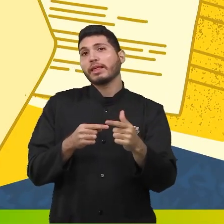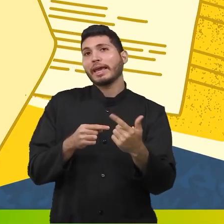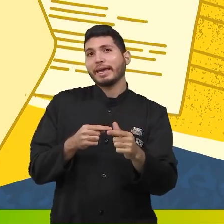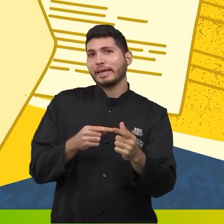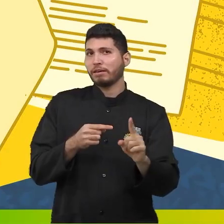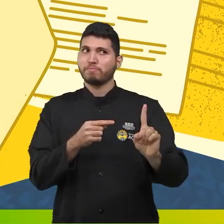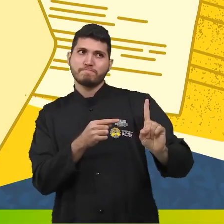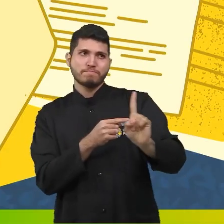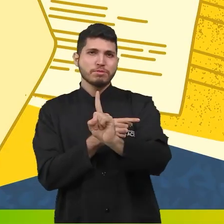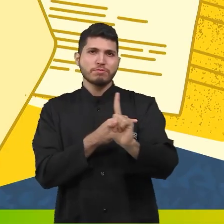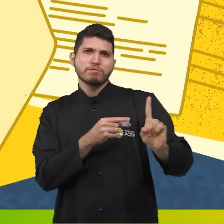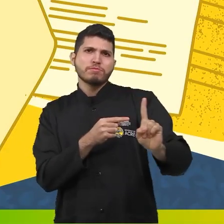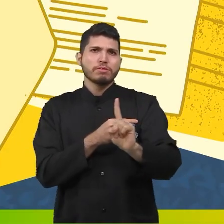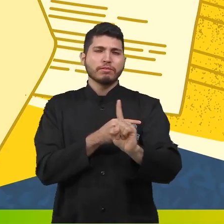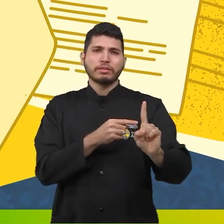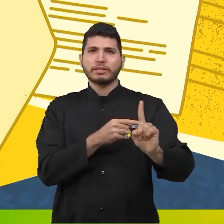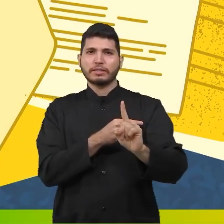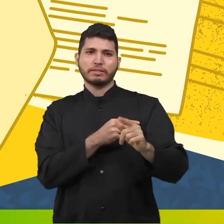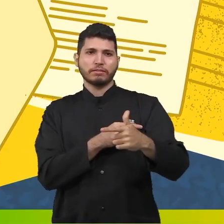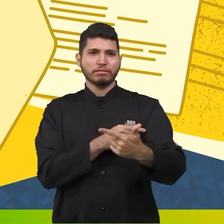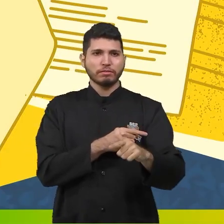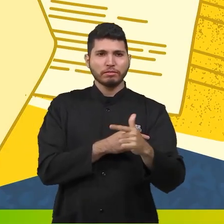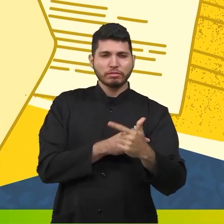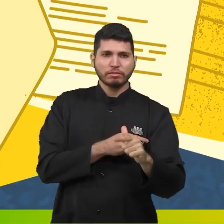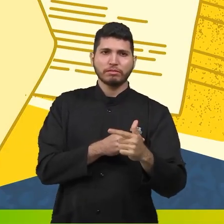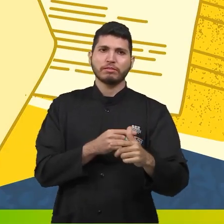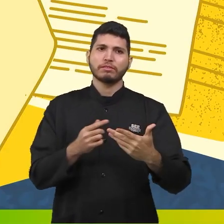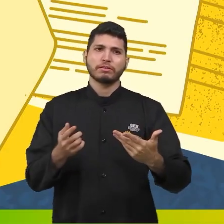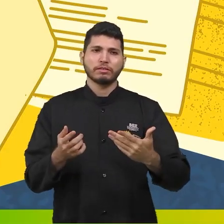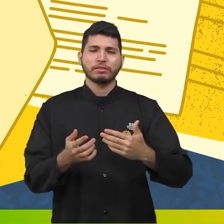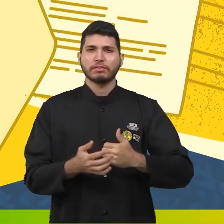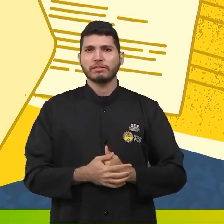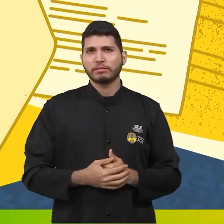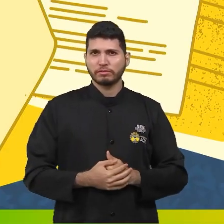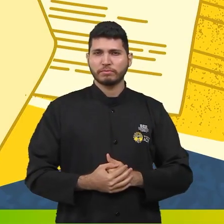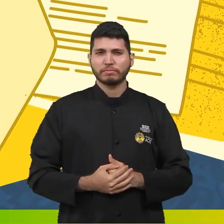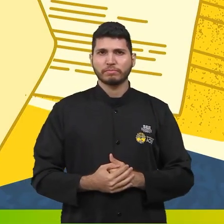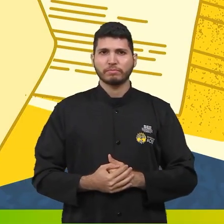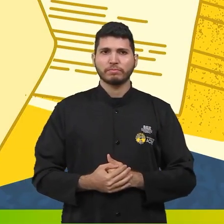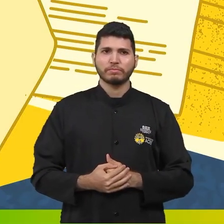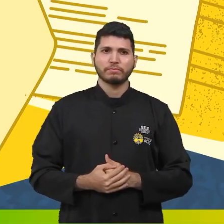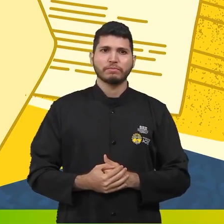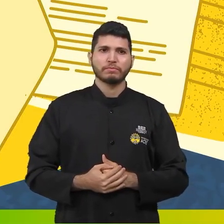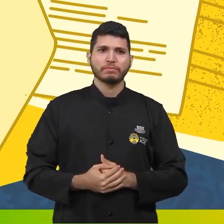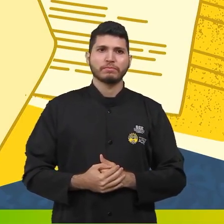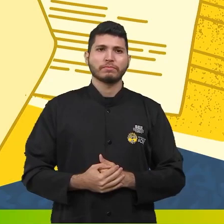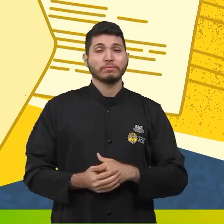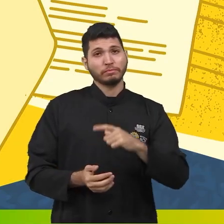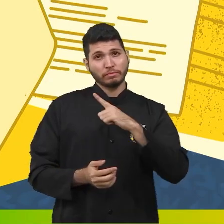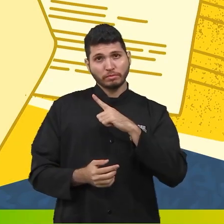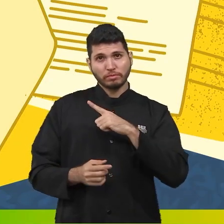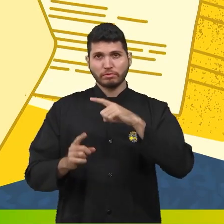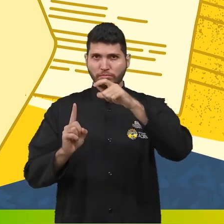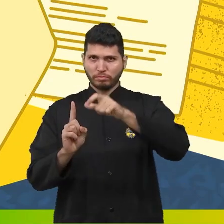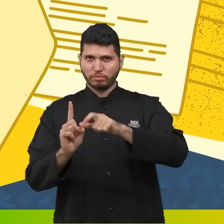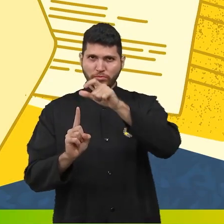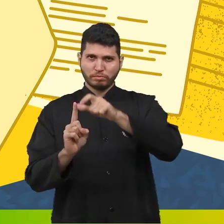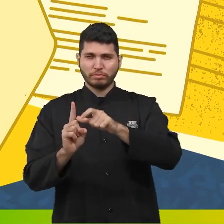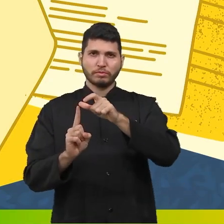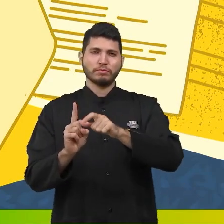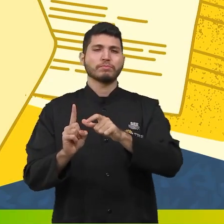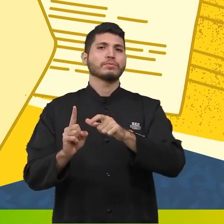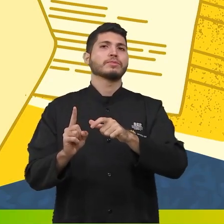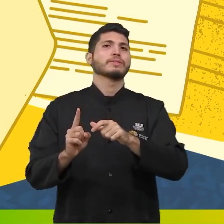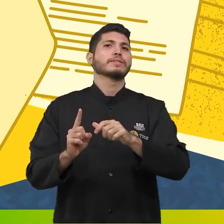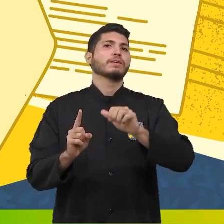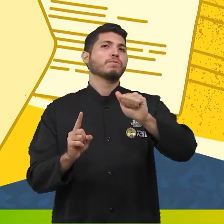sem personagens fixos, a teledramaturgia existe os personagens fixos, então existe o arco dramático do